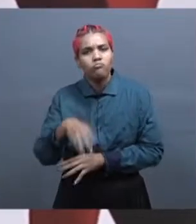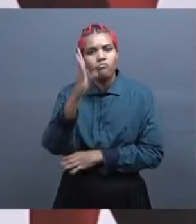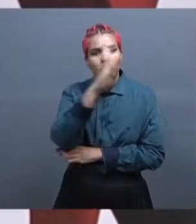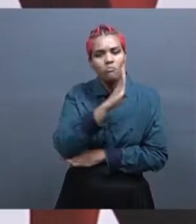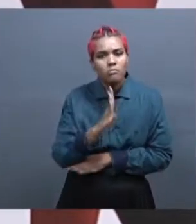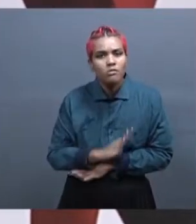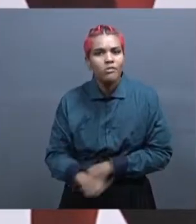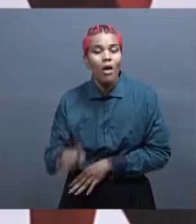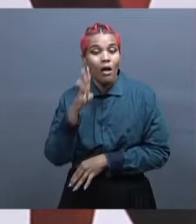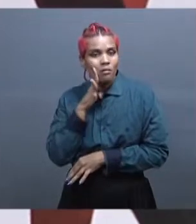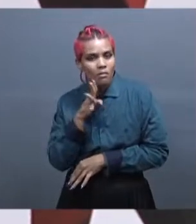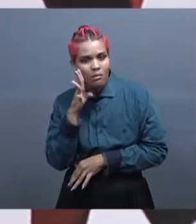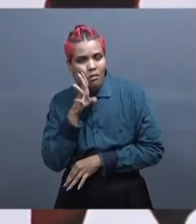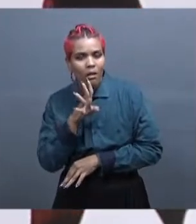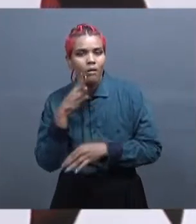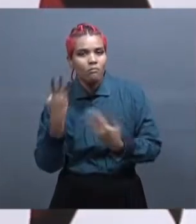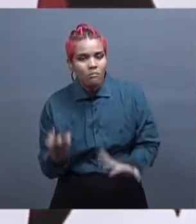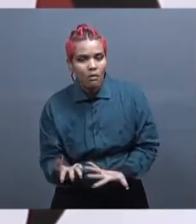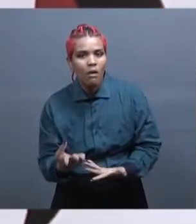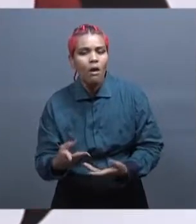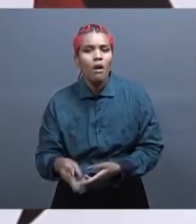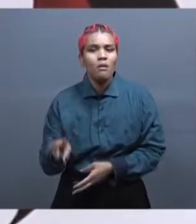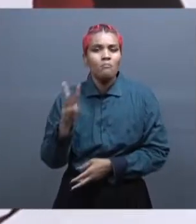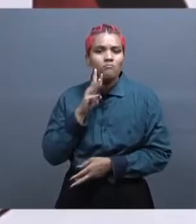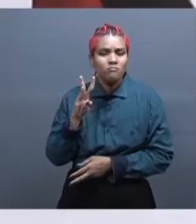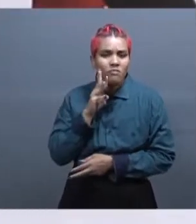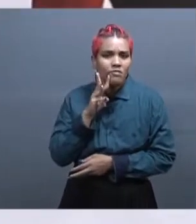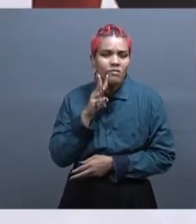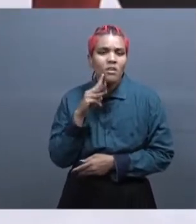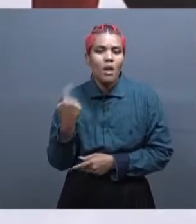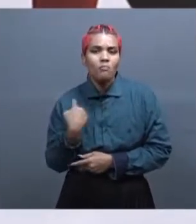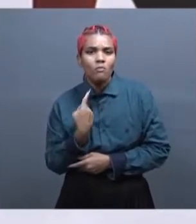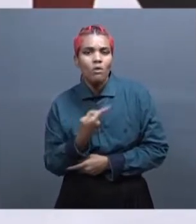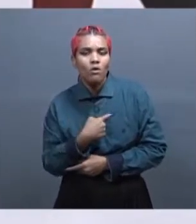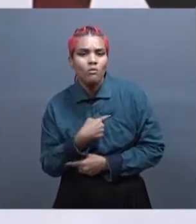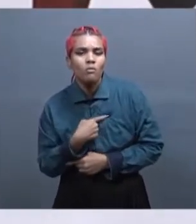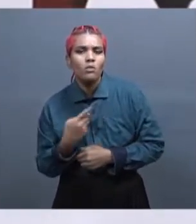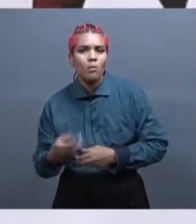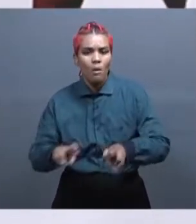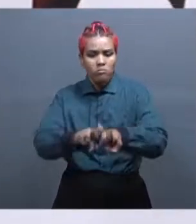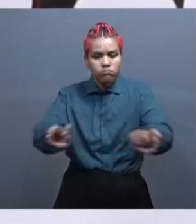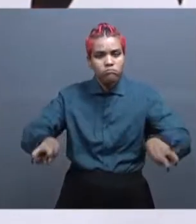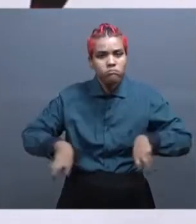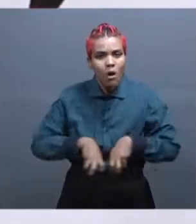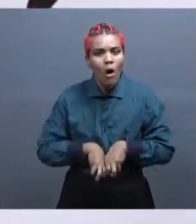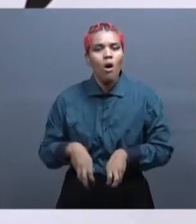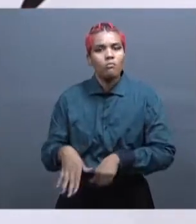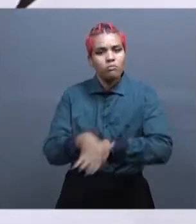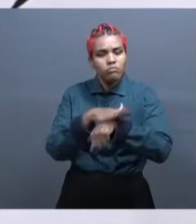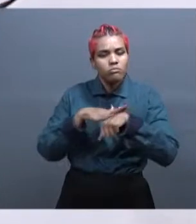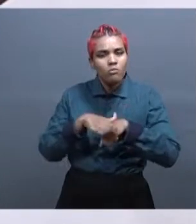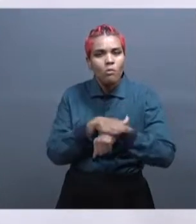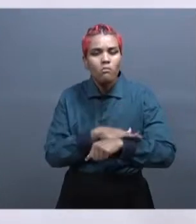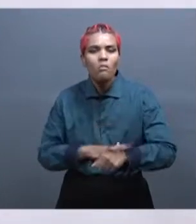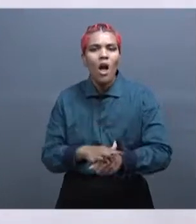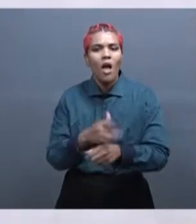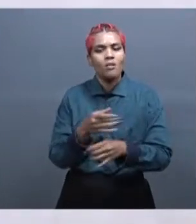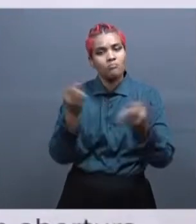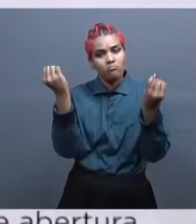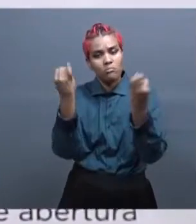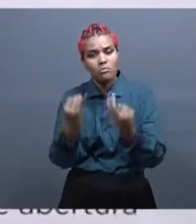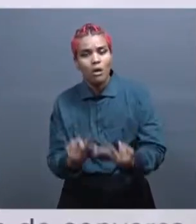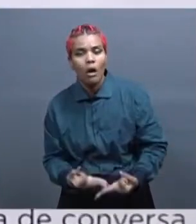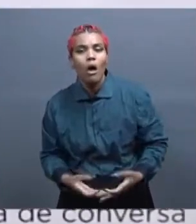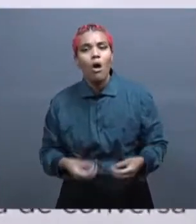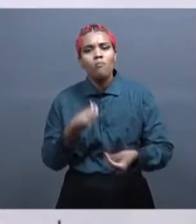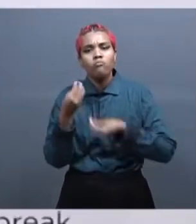esse documentário e na terça feira nós vamos ter uma roda de conversa também falando sobre como